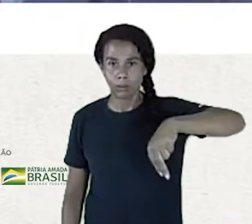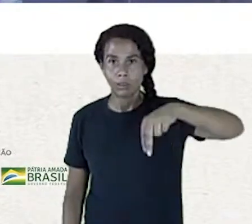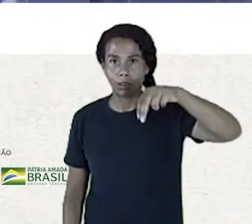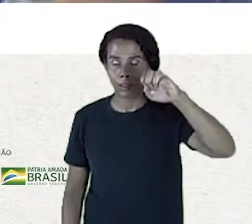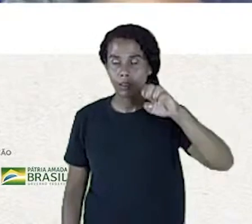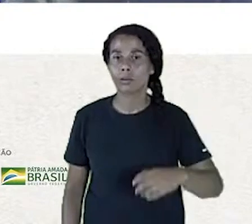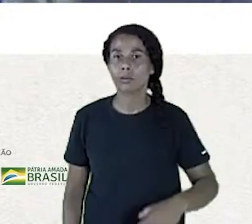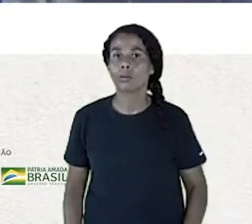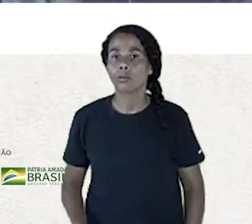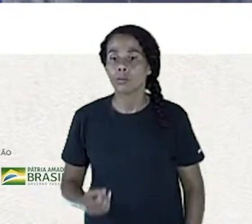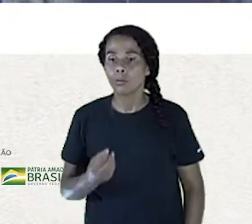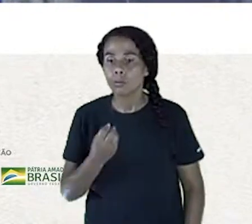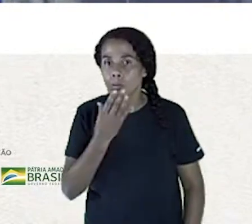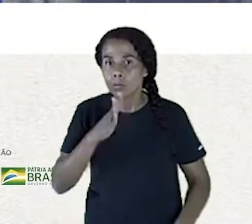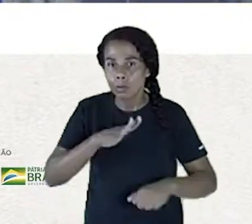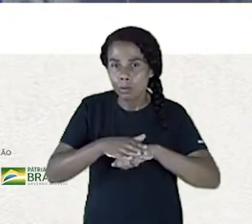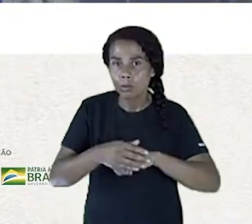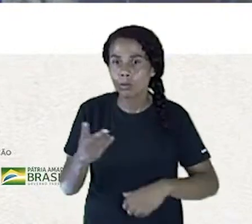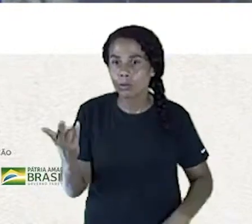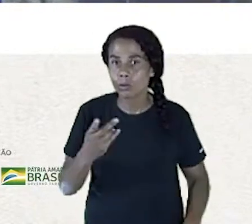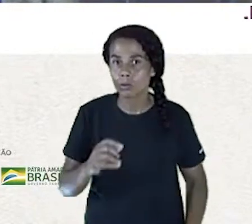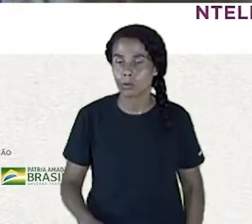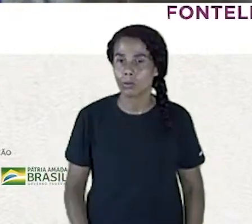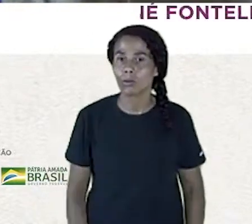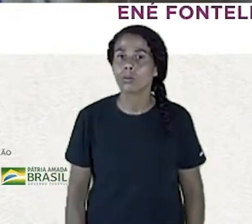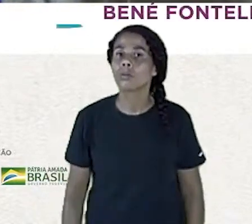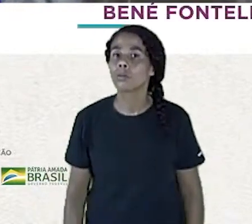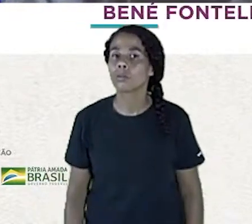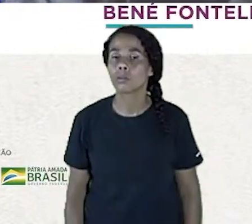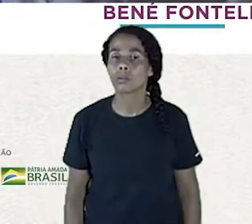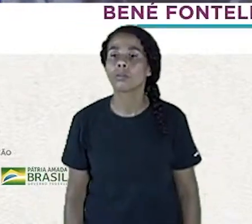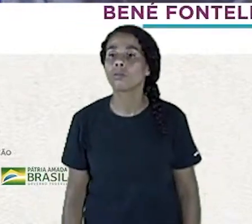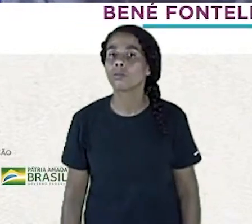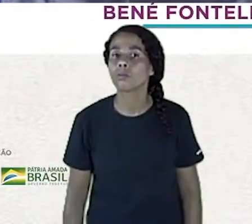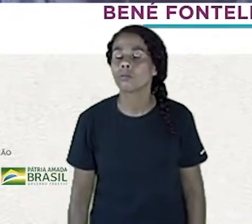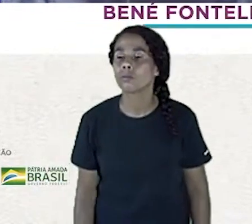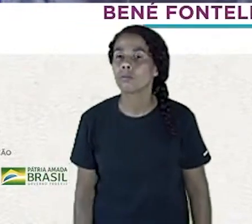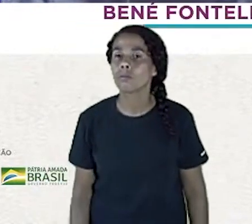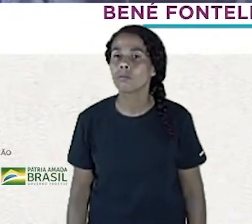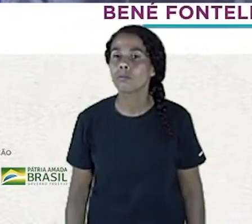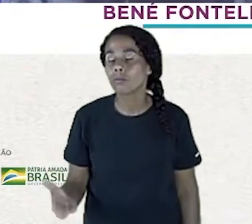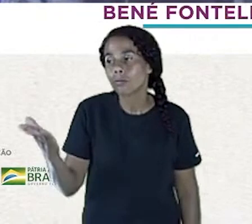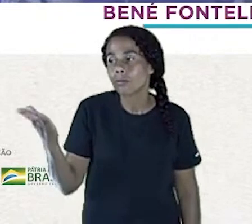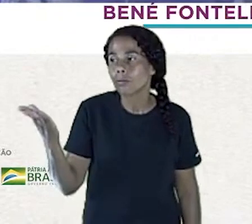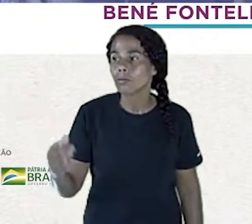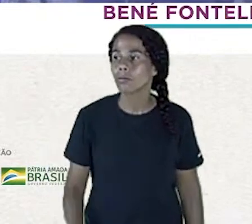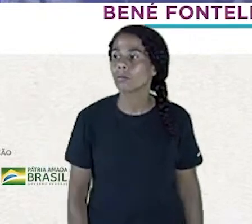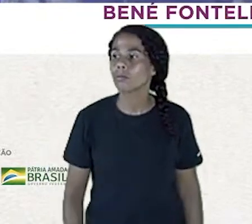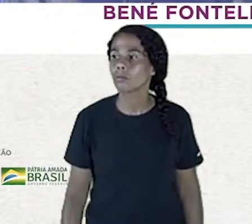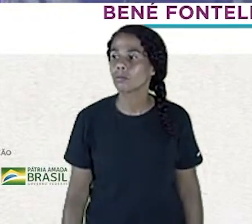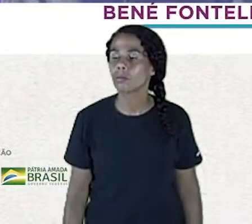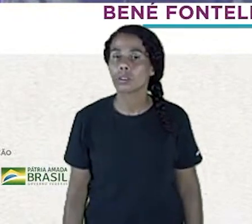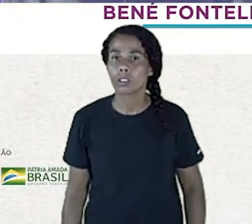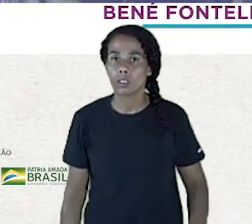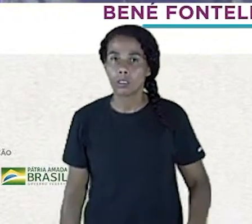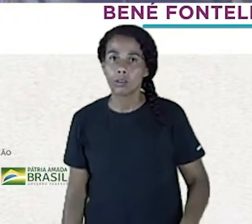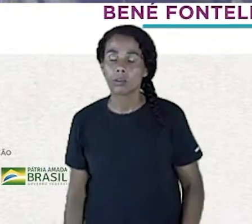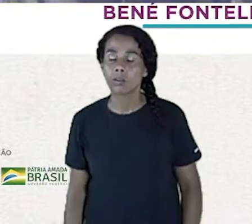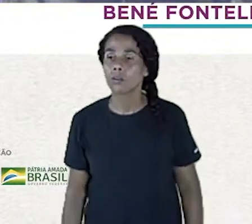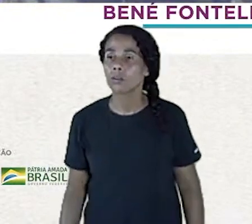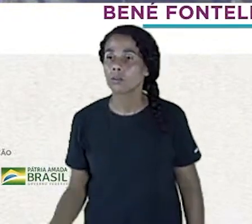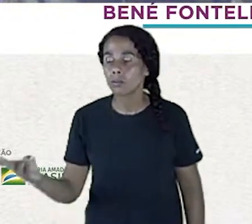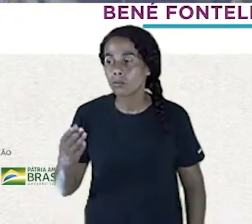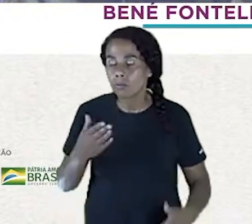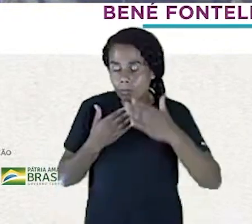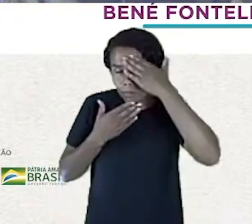boa noite. Boa noite, Afonso. Boa noite, Bené. Muito obrigado, viu, pela presença de vocês dois. Certamente, se